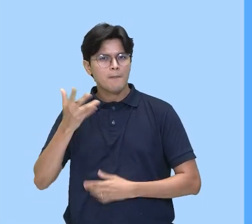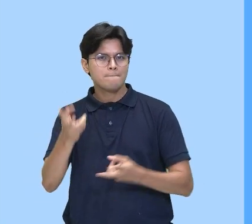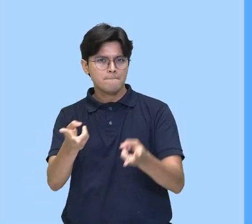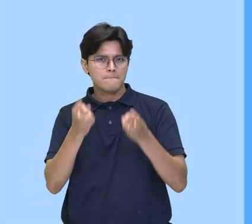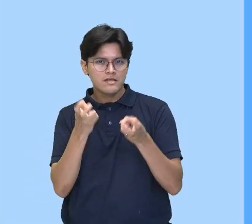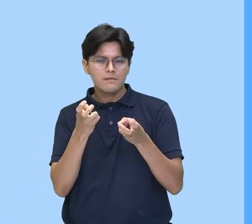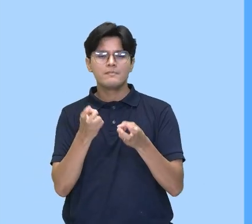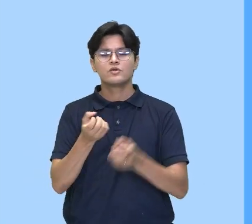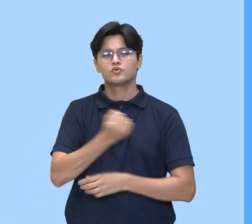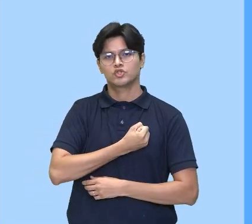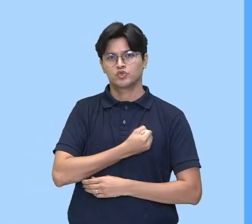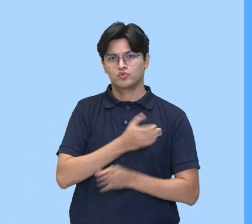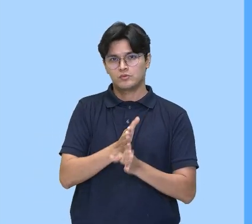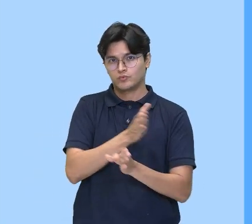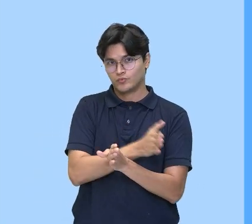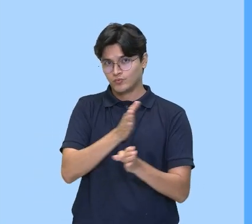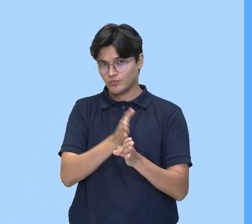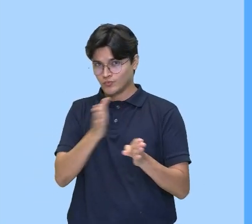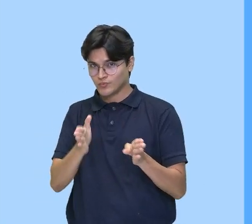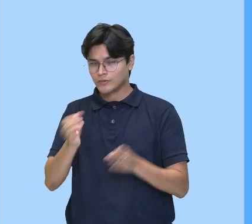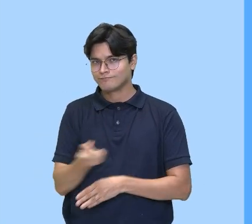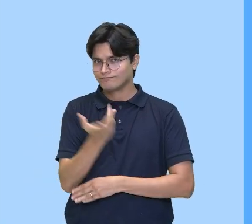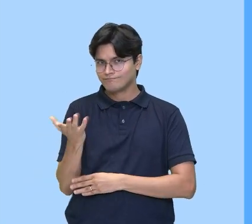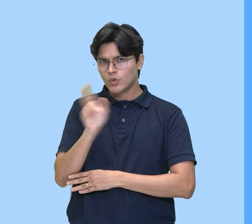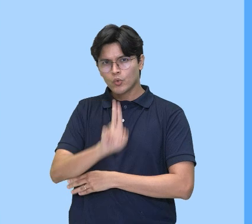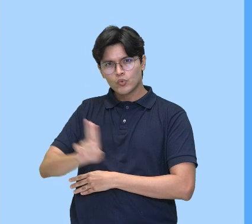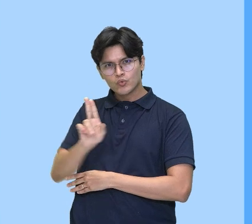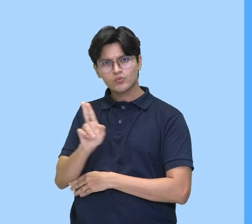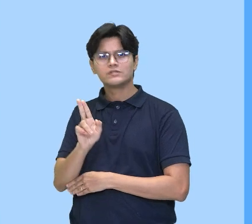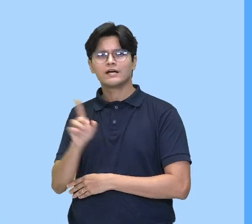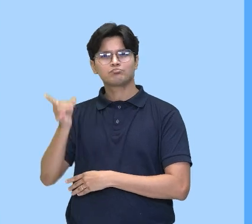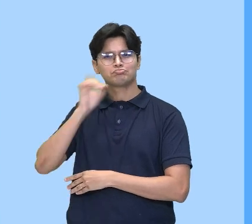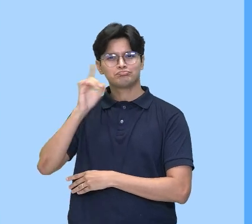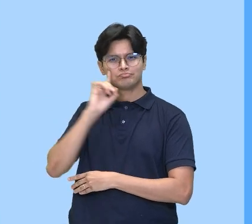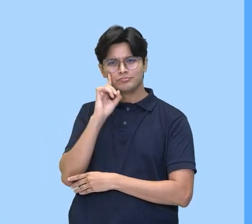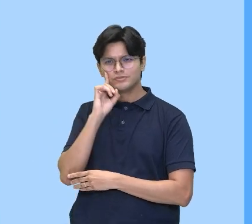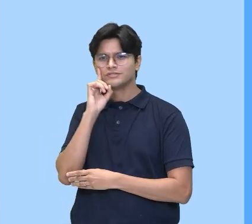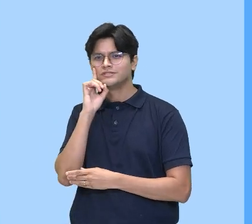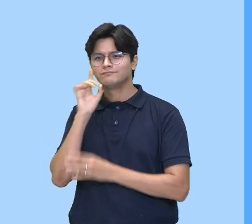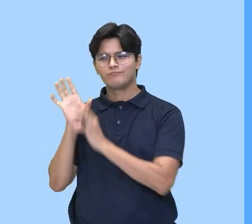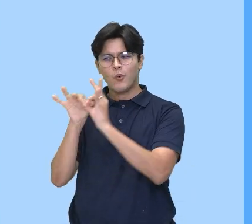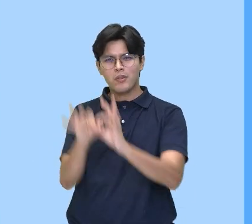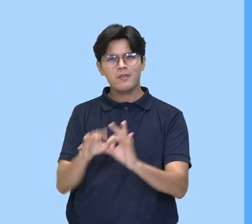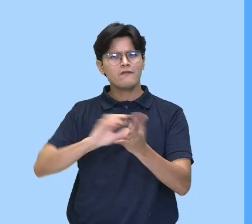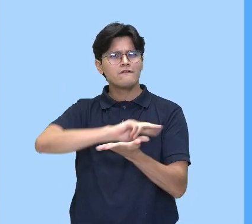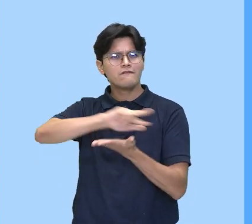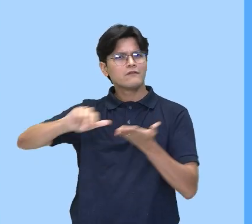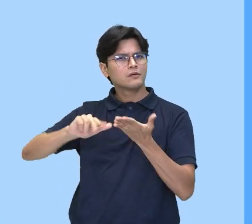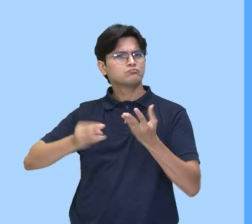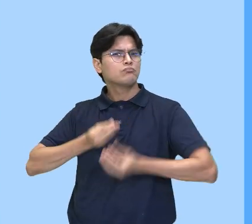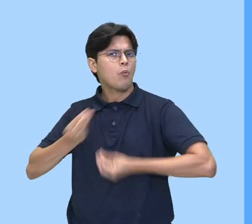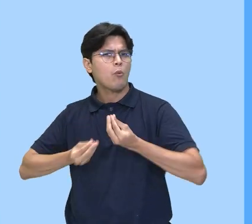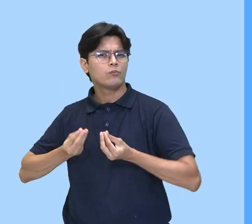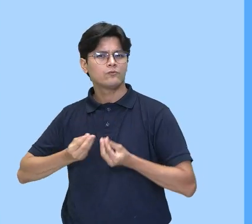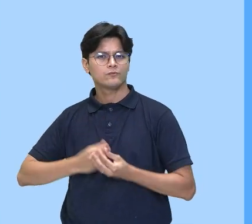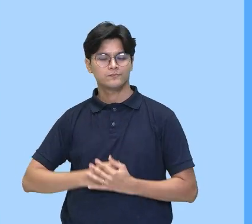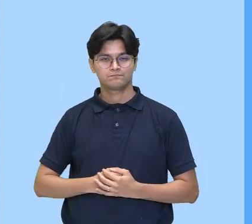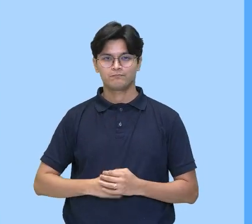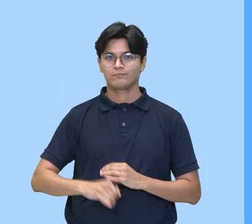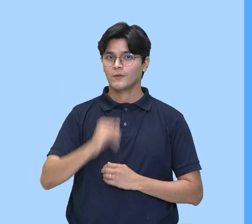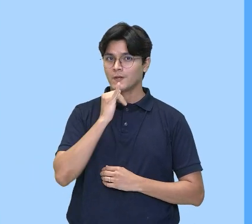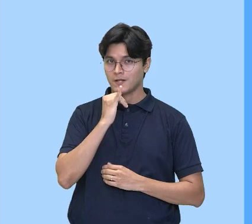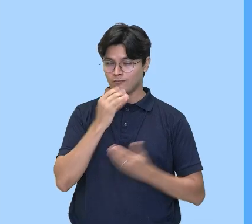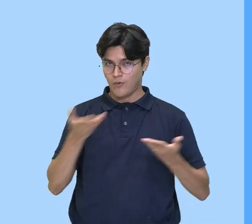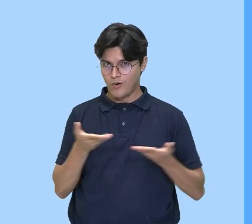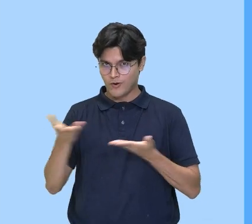números inteiros são utilizados em diversas situações do cotidiano, certo? Como isso acontece? Te convido